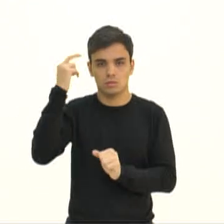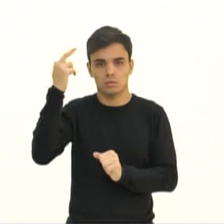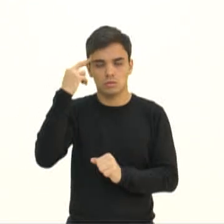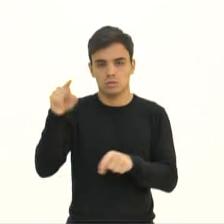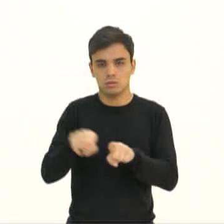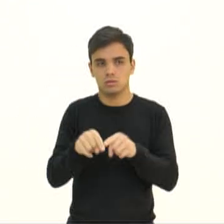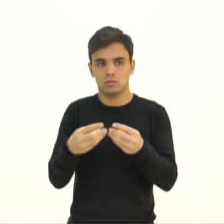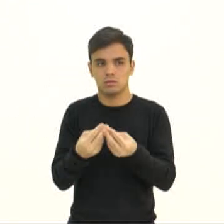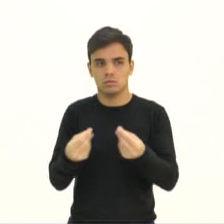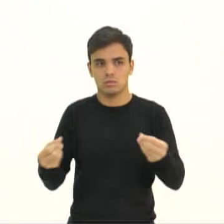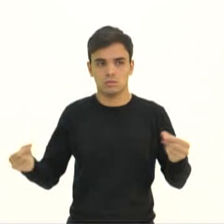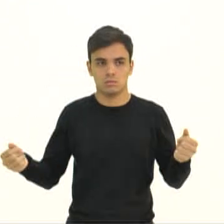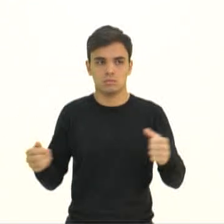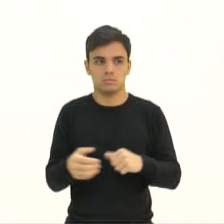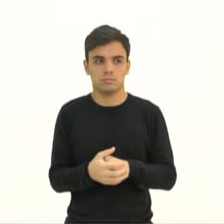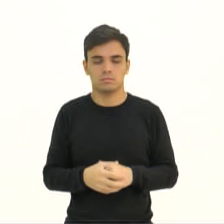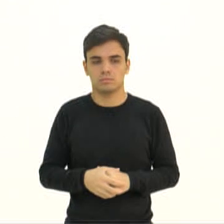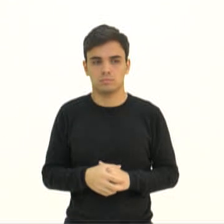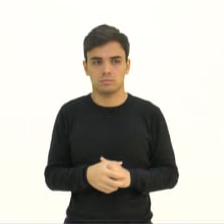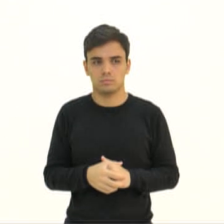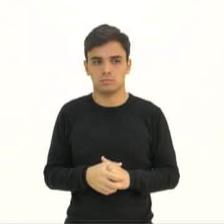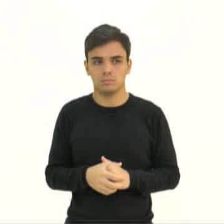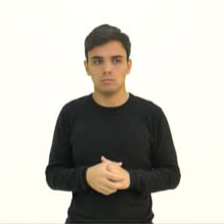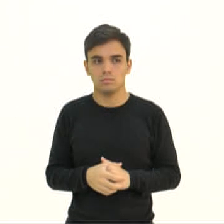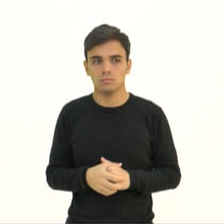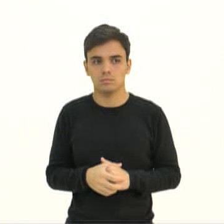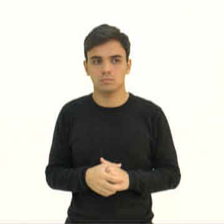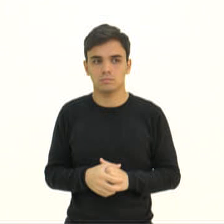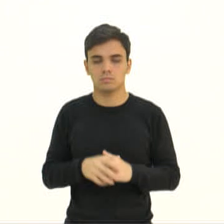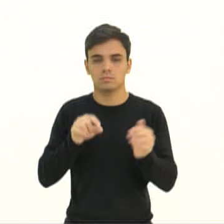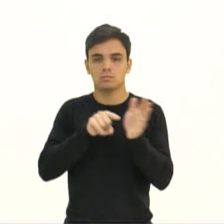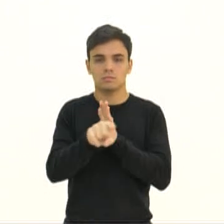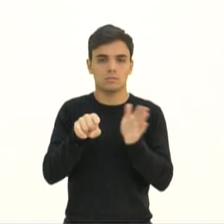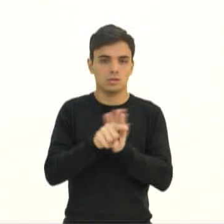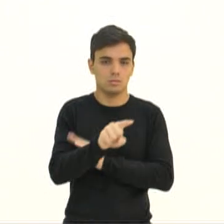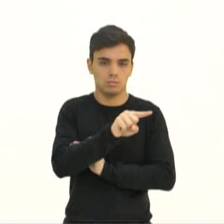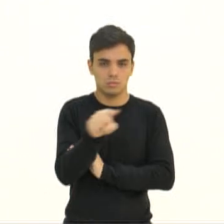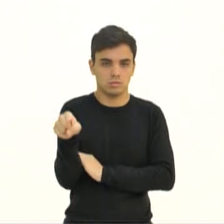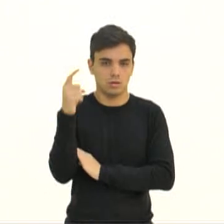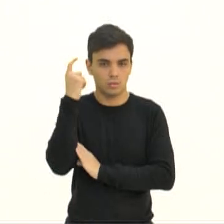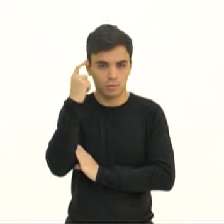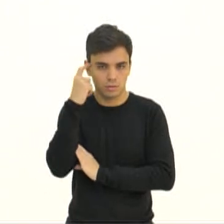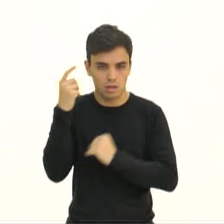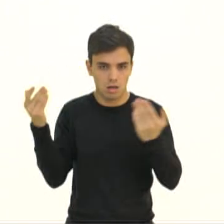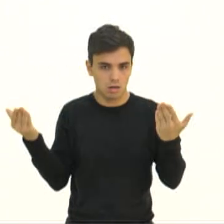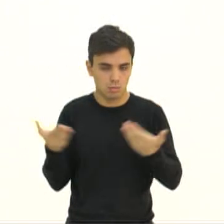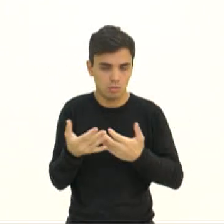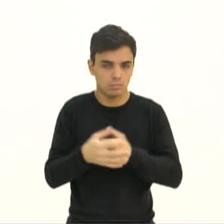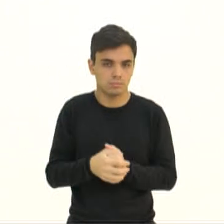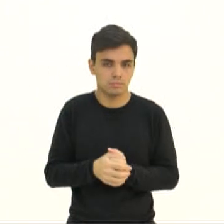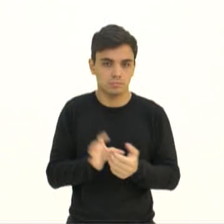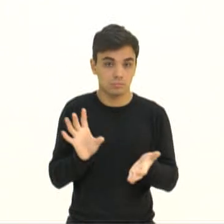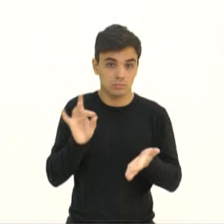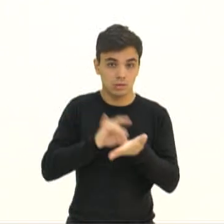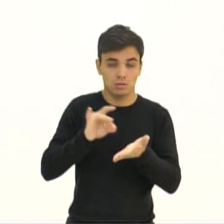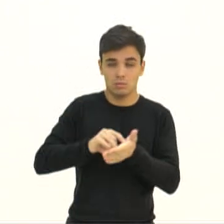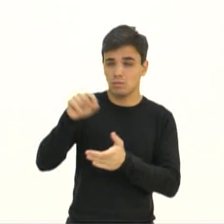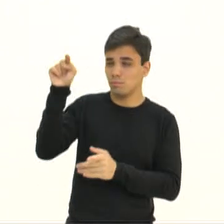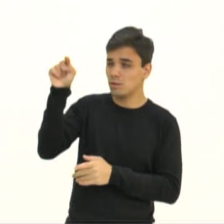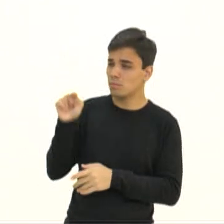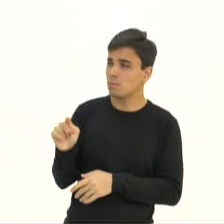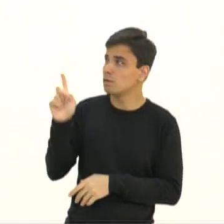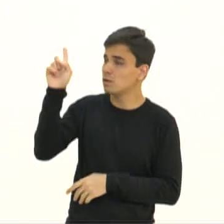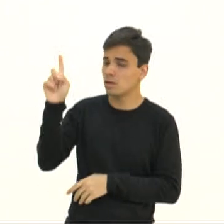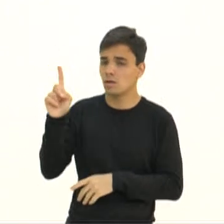degradação deste meio natural, certo? Perguntinha lá para a gente pensar. As afirmações abaixo referem-se a